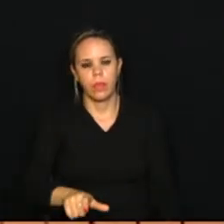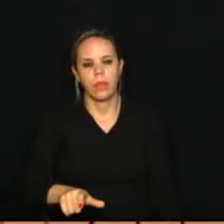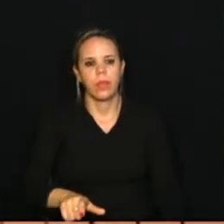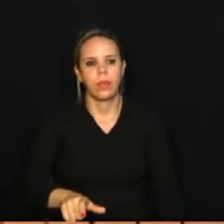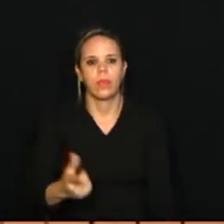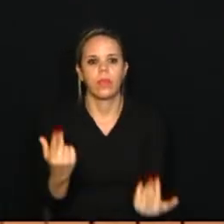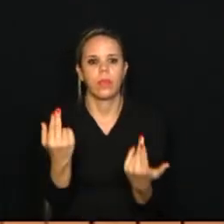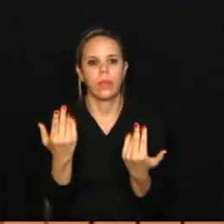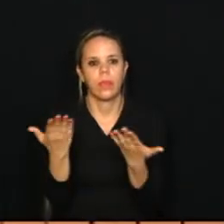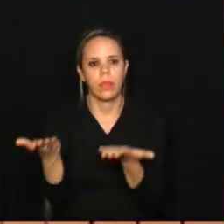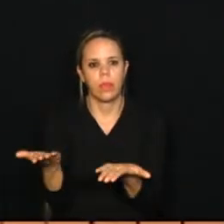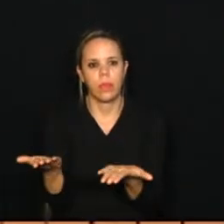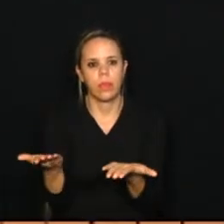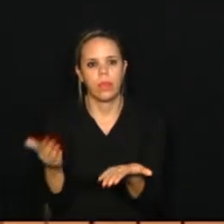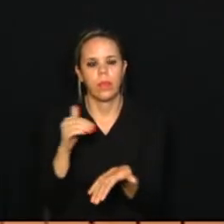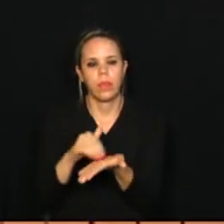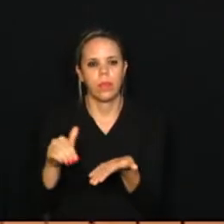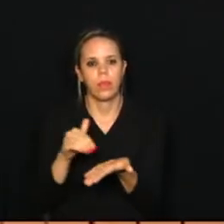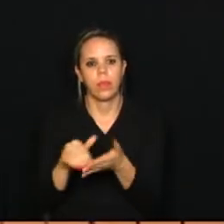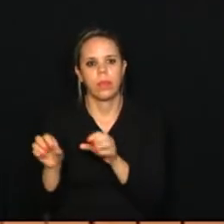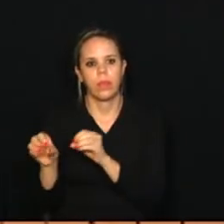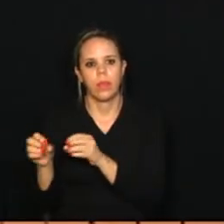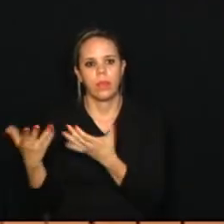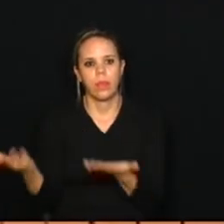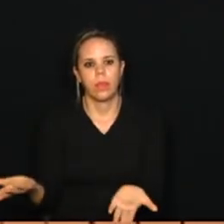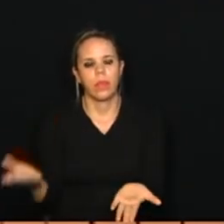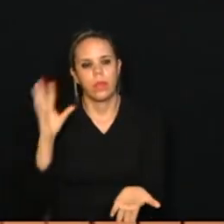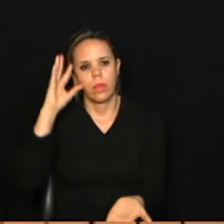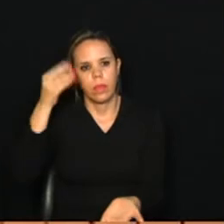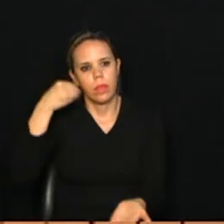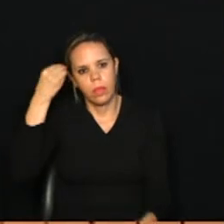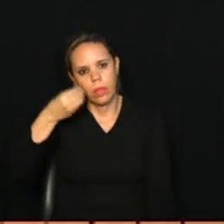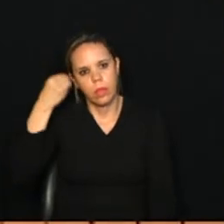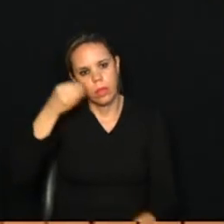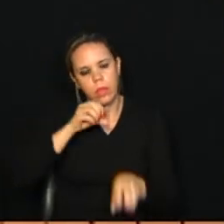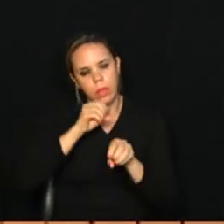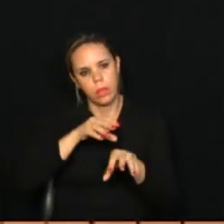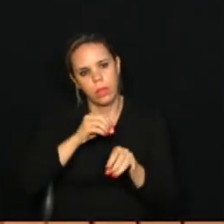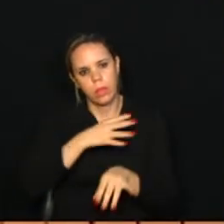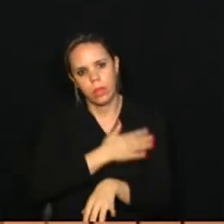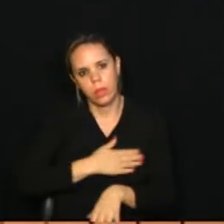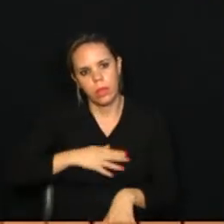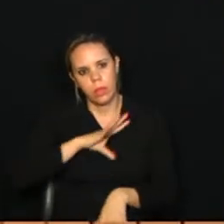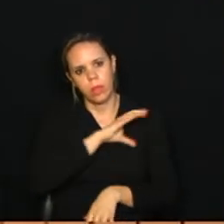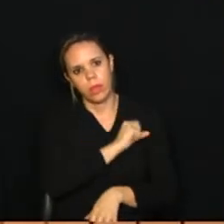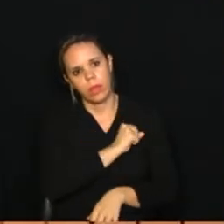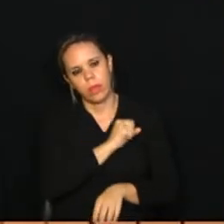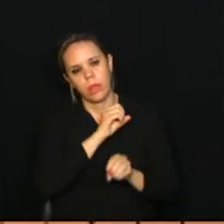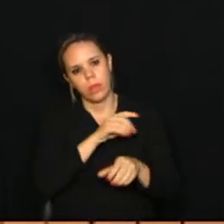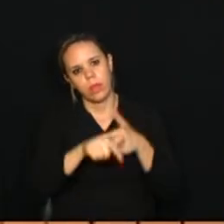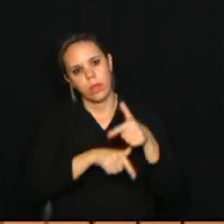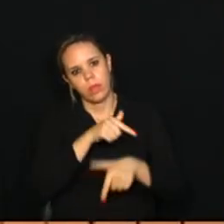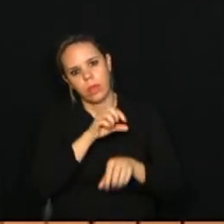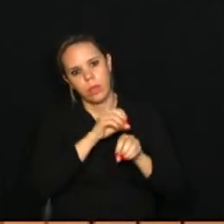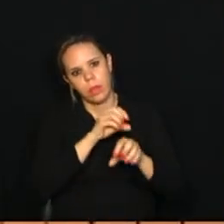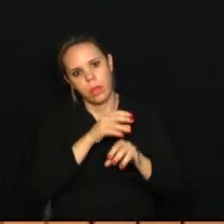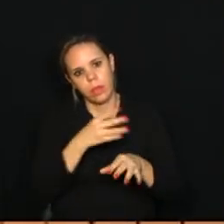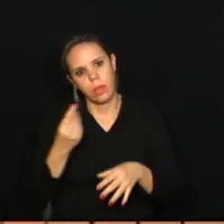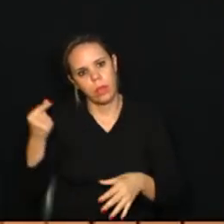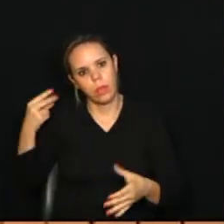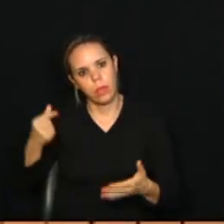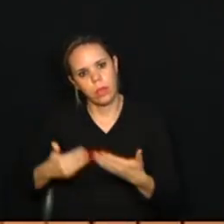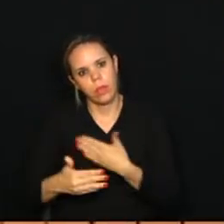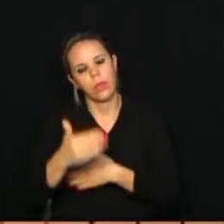como o senhor à frente da Secretaria de Educação, né? Que entende de educação, que ama educação, que trabalha a educação há muito tempo,